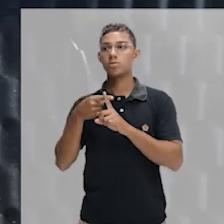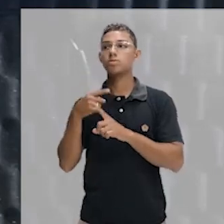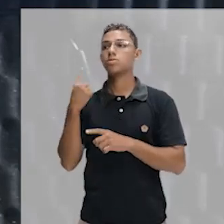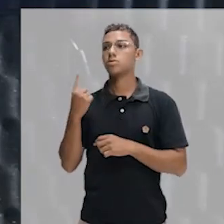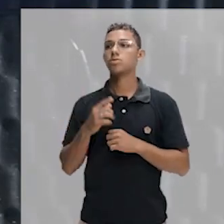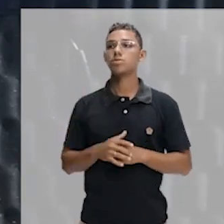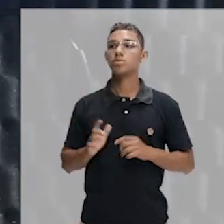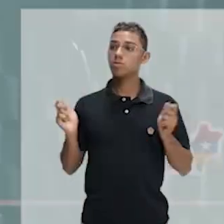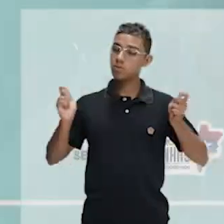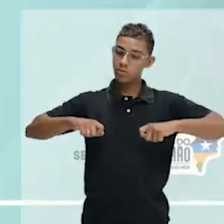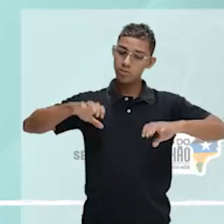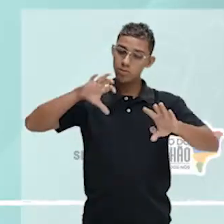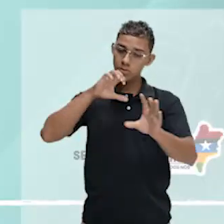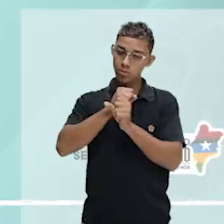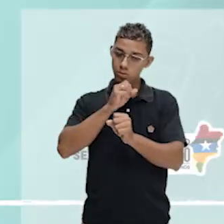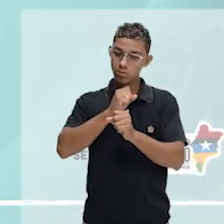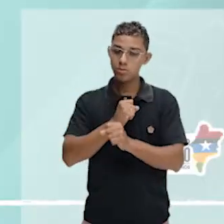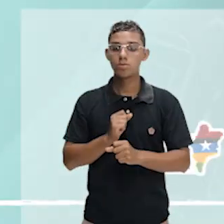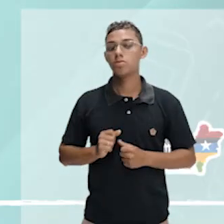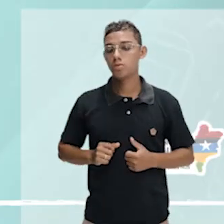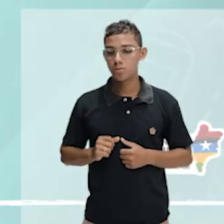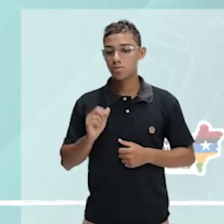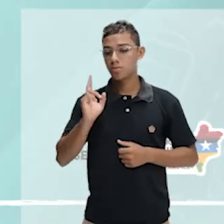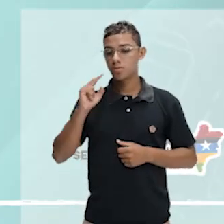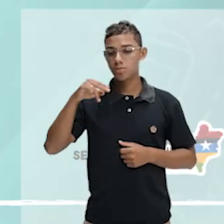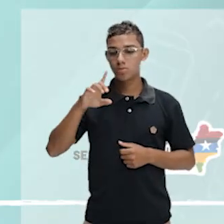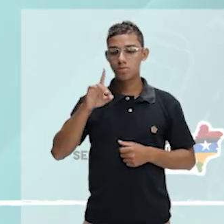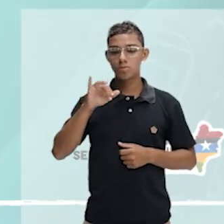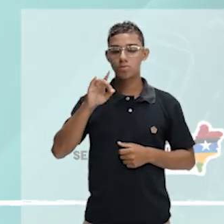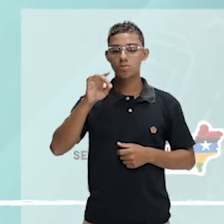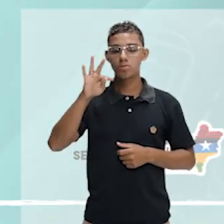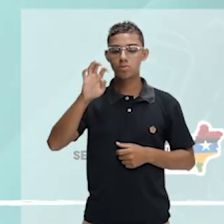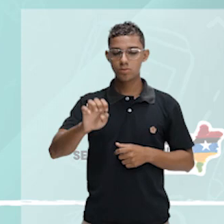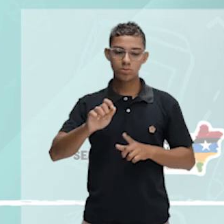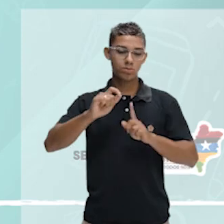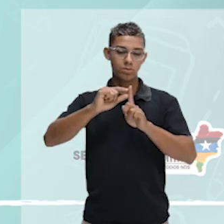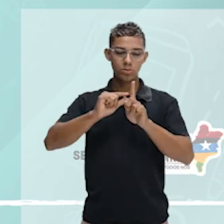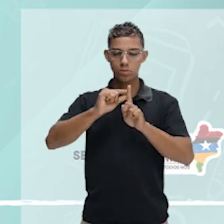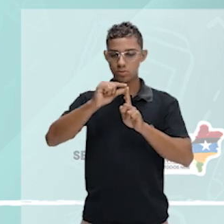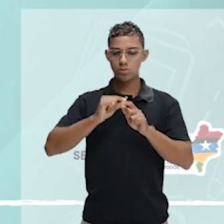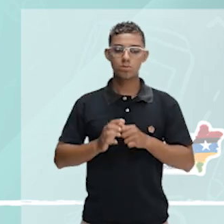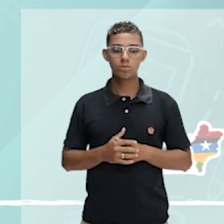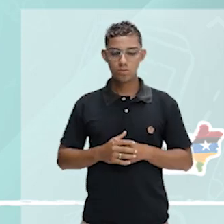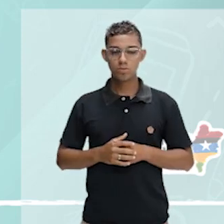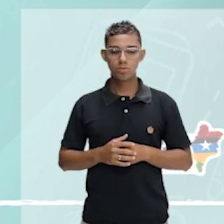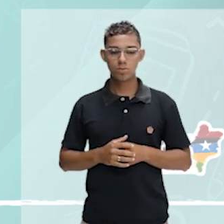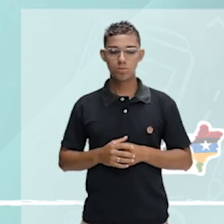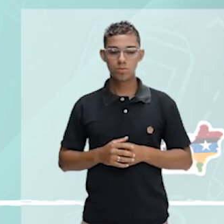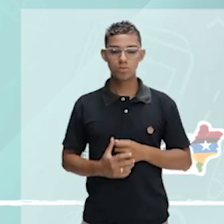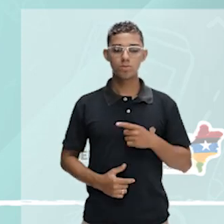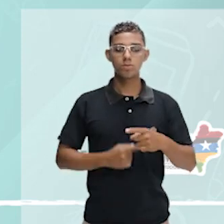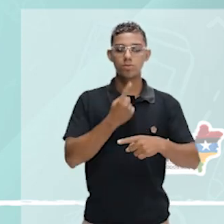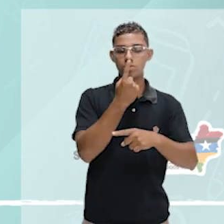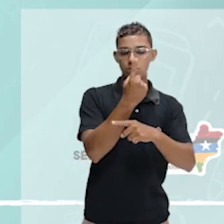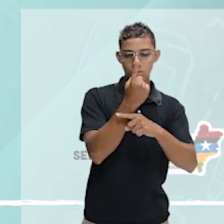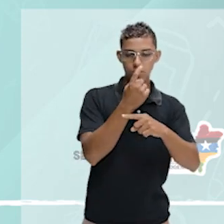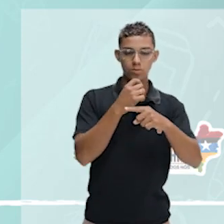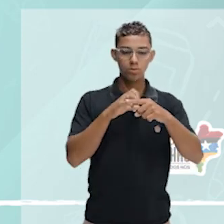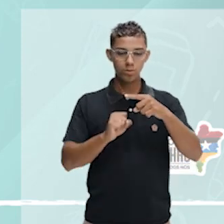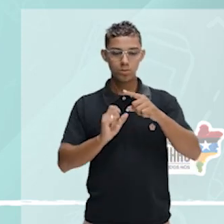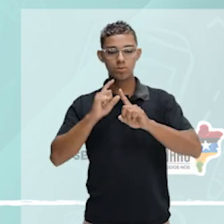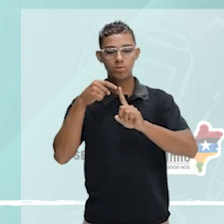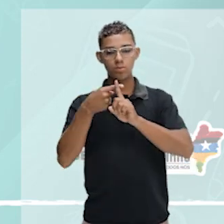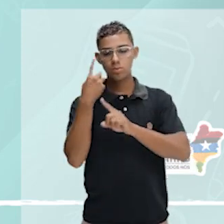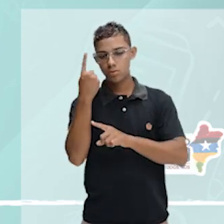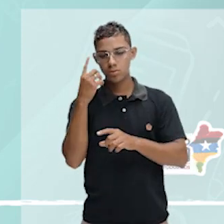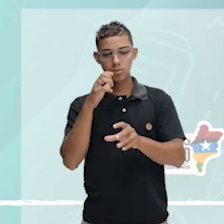somar aos valores que eu achei a unidade então eu vou fazer um oitavo mais um que dá nove oitavos eu vou fazer